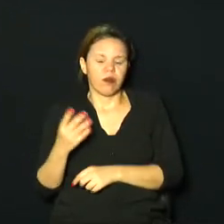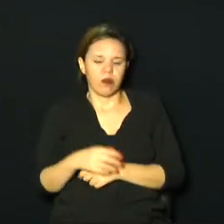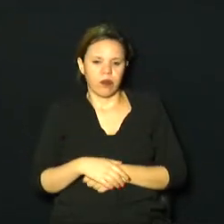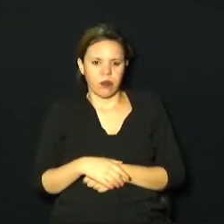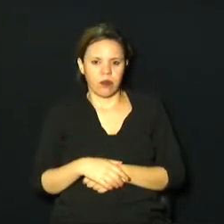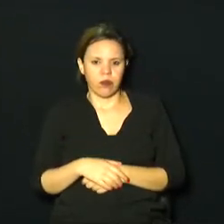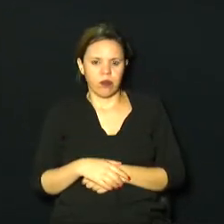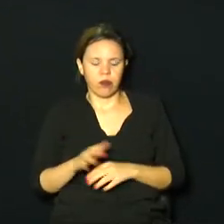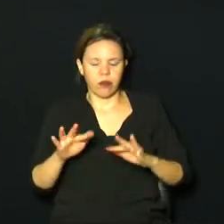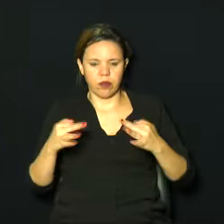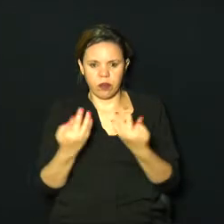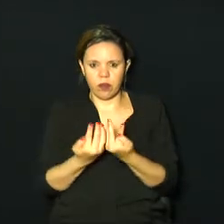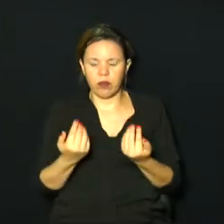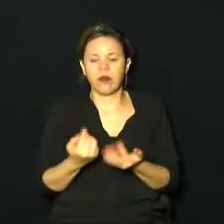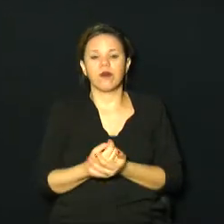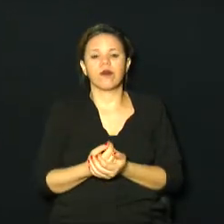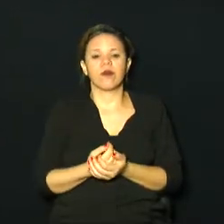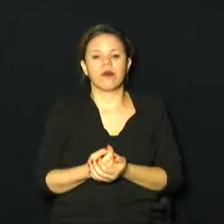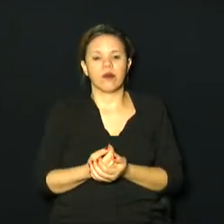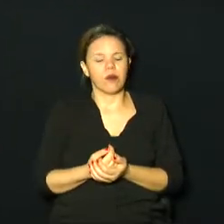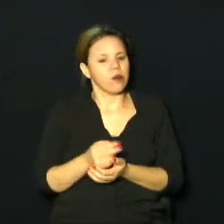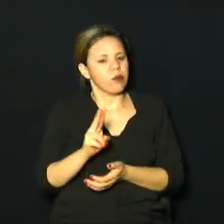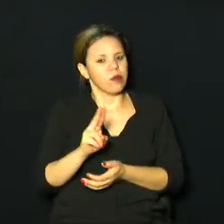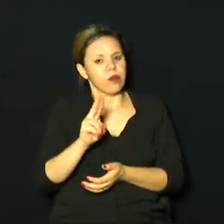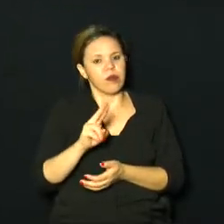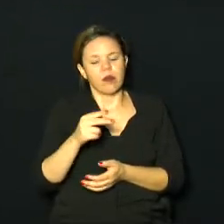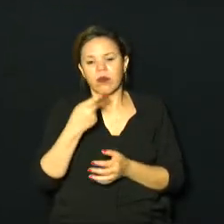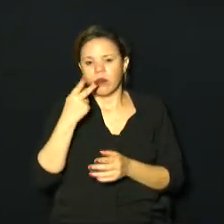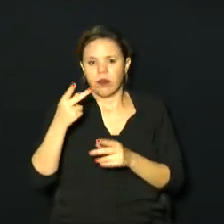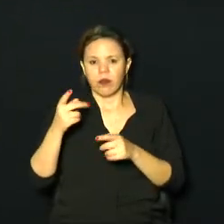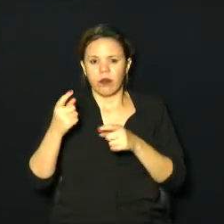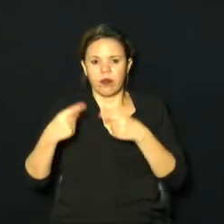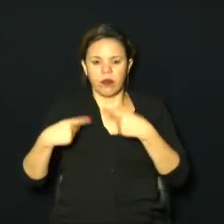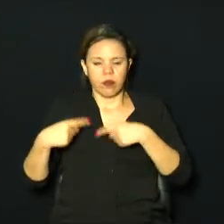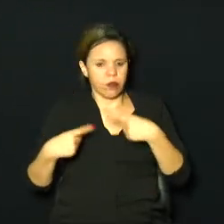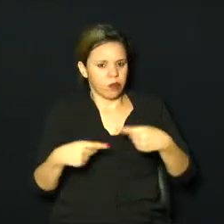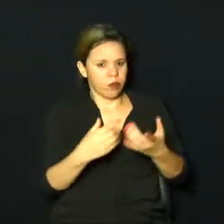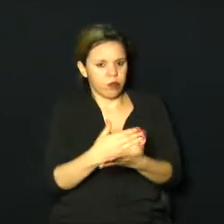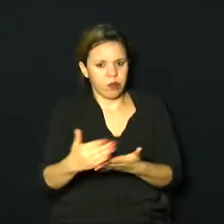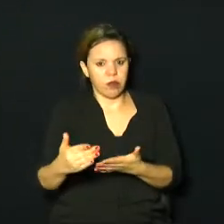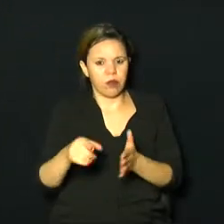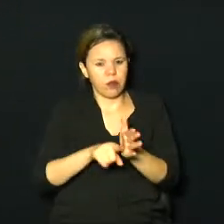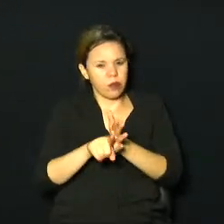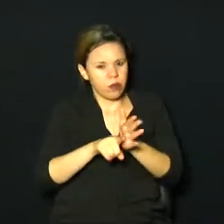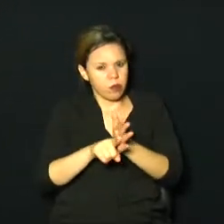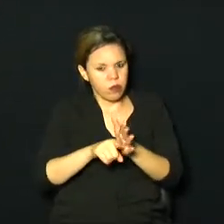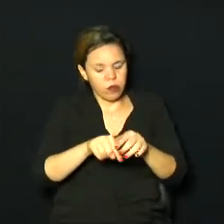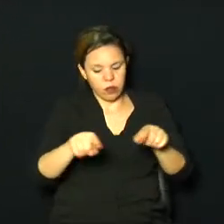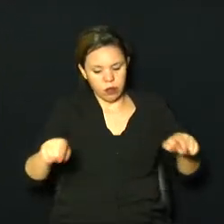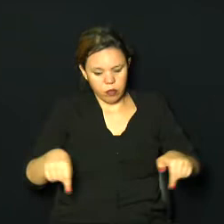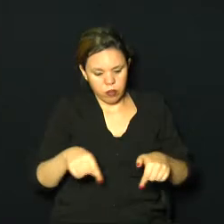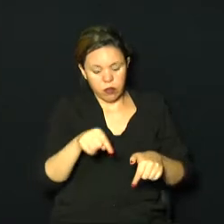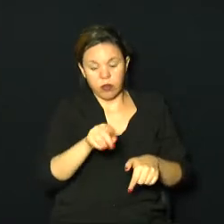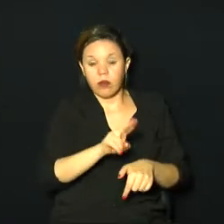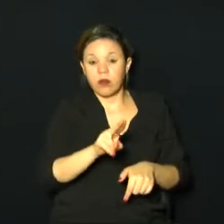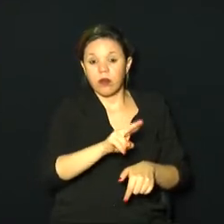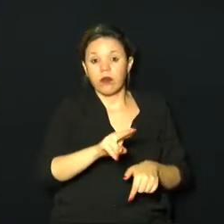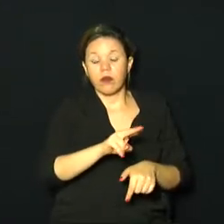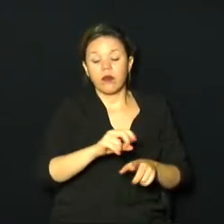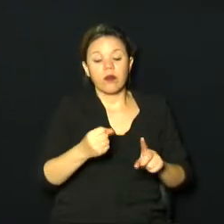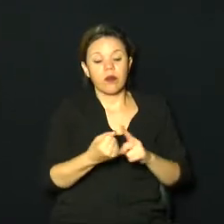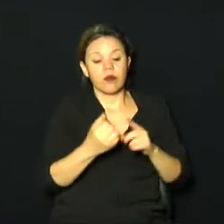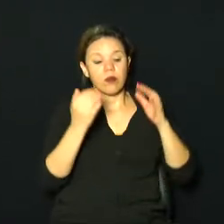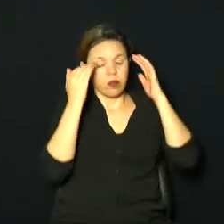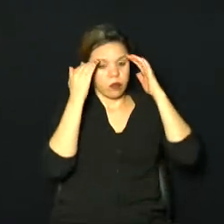As famílias, quando ocuparam, e nós fizemos desde o início a discussão de que a gente tinha que apurar se aquele terreno estava cumprindo função social, se estava